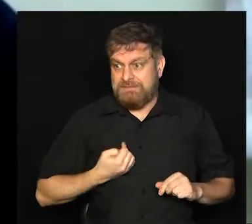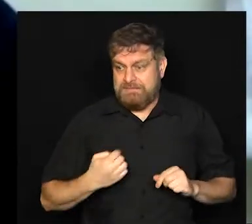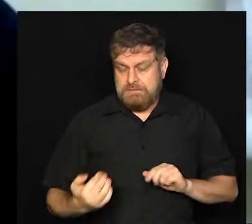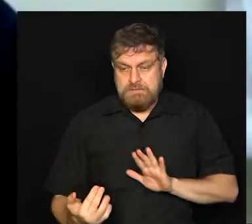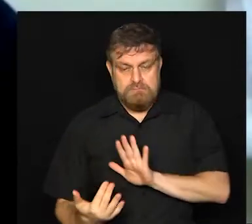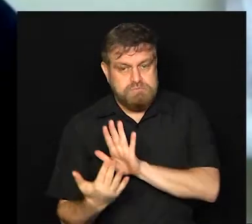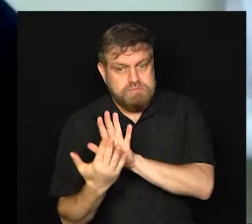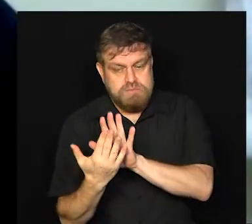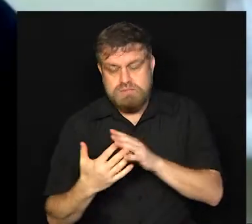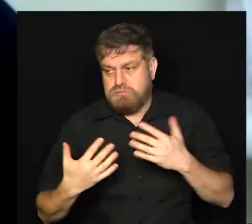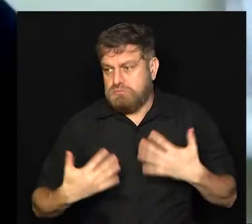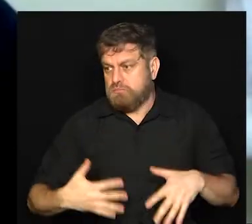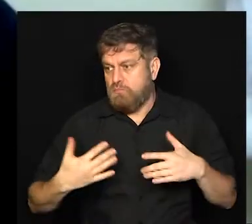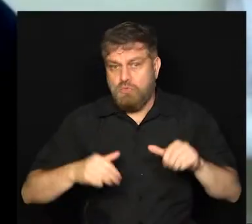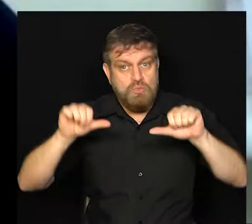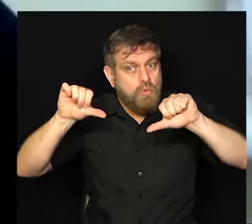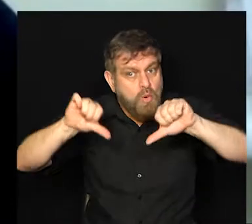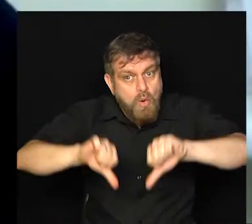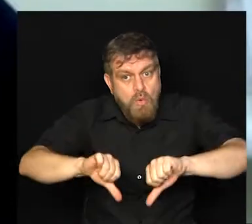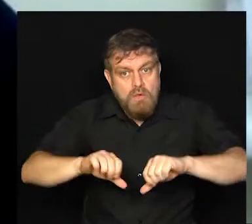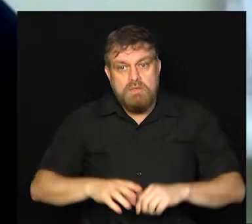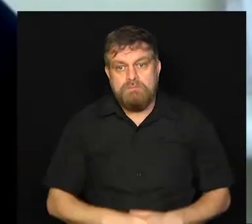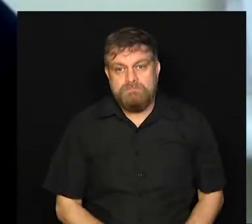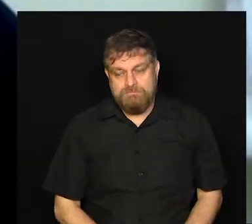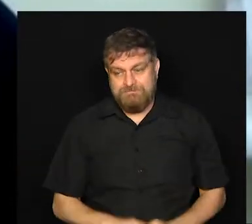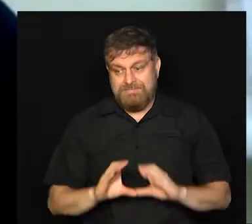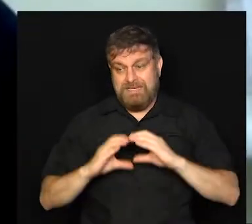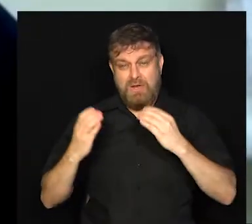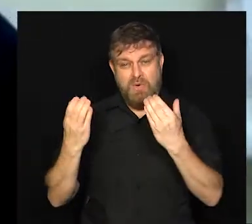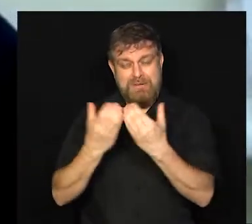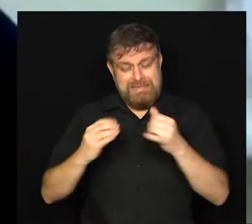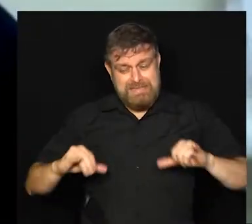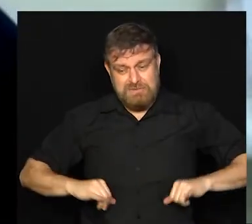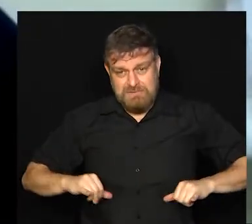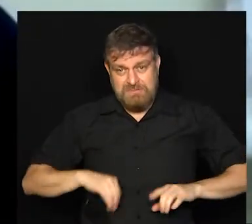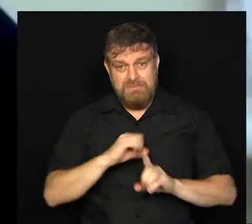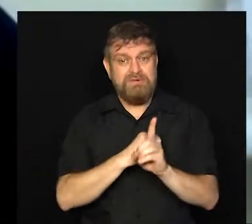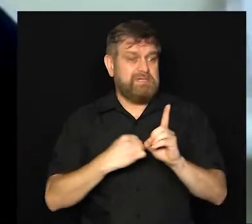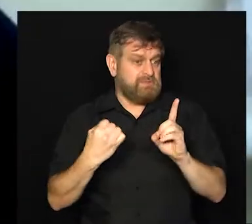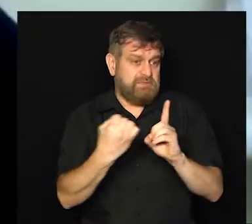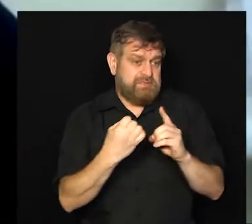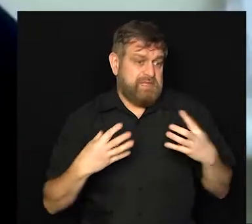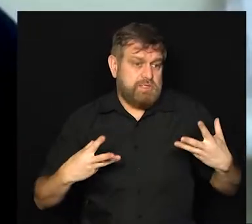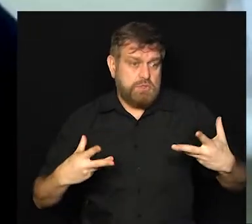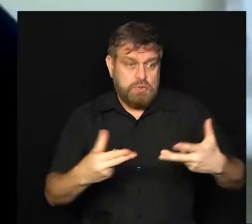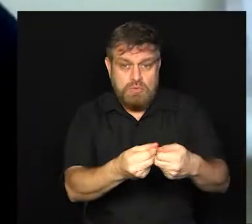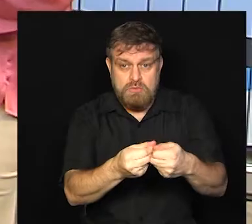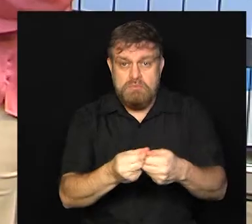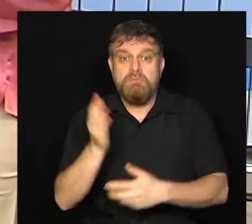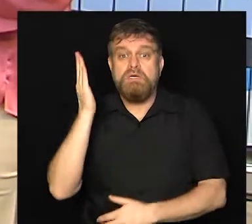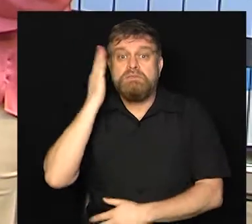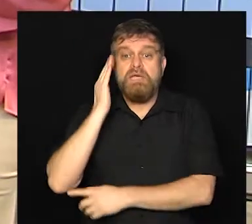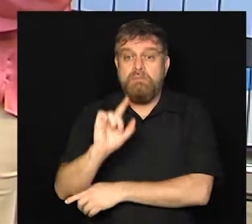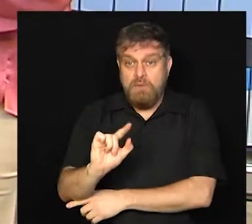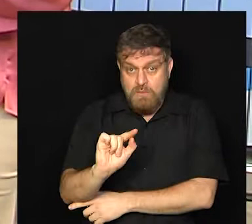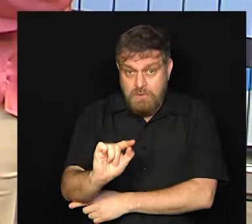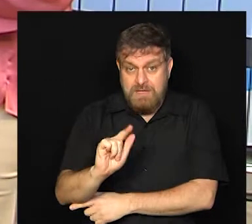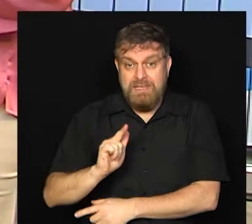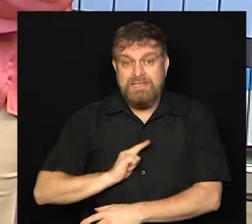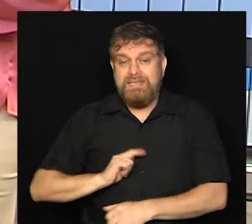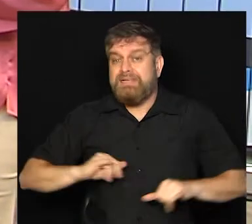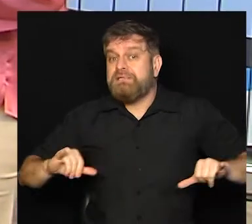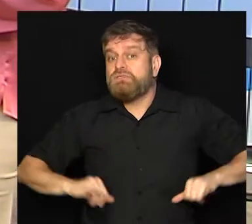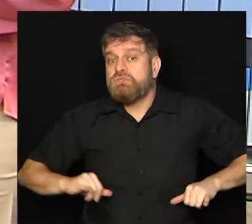grande, muito negativo, muito forte, na comunidade, na sociedade como um todo, mas a gente sabe que quem paga o